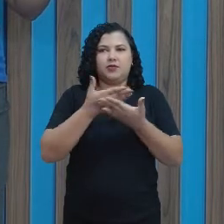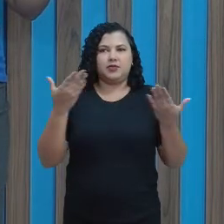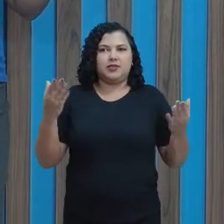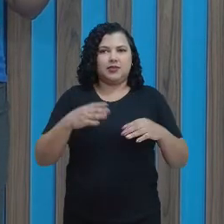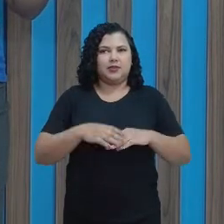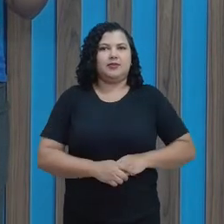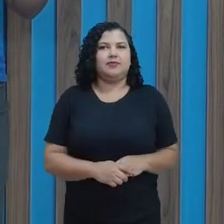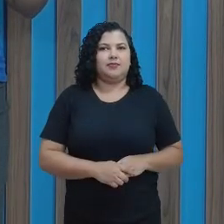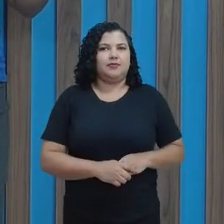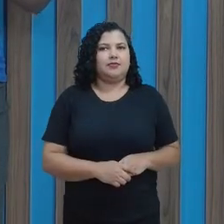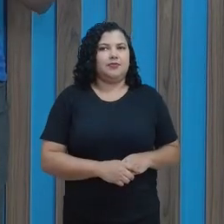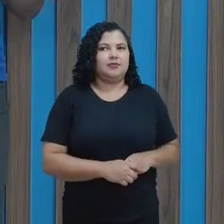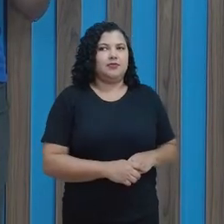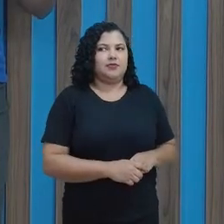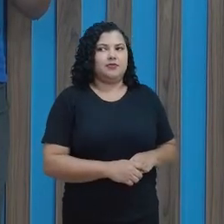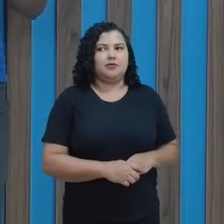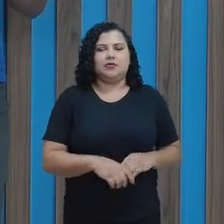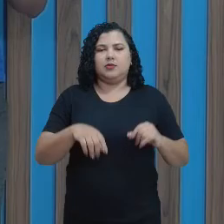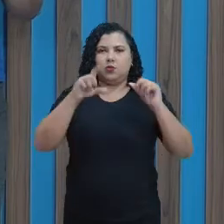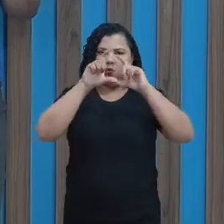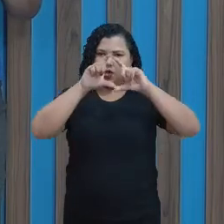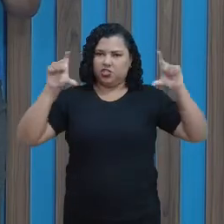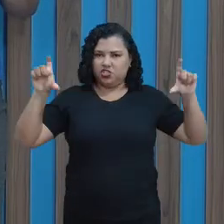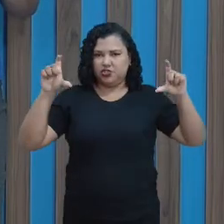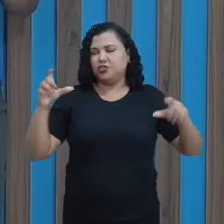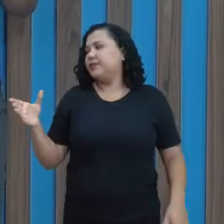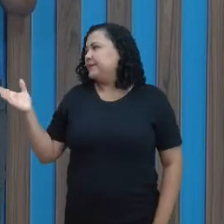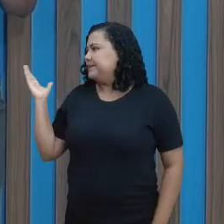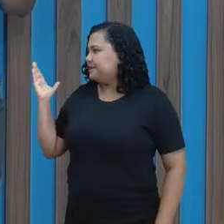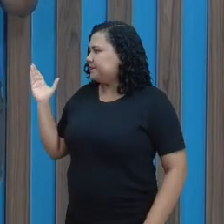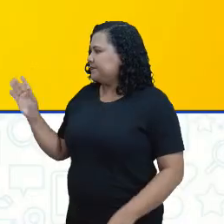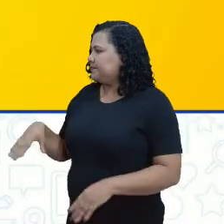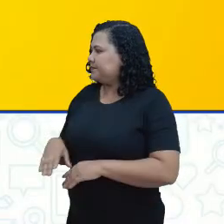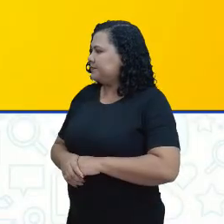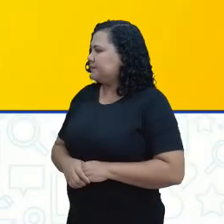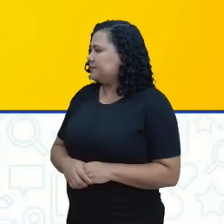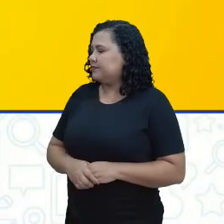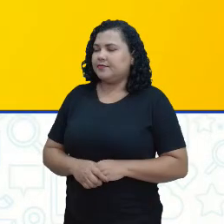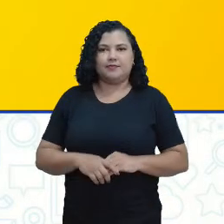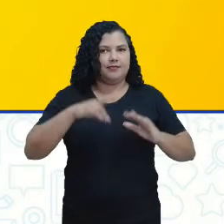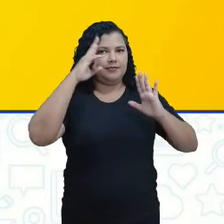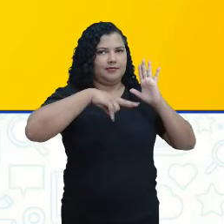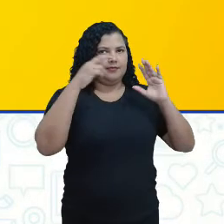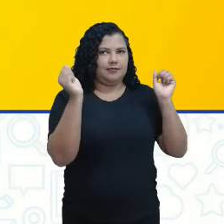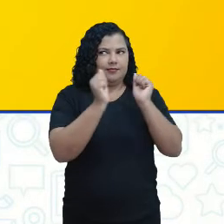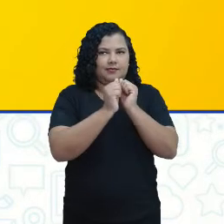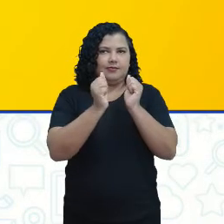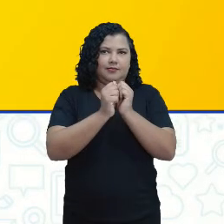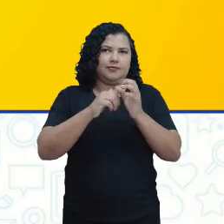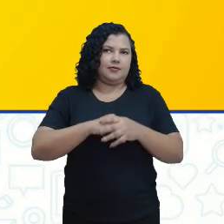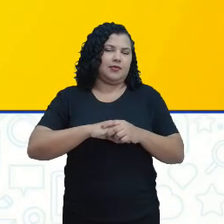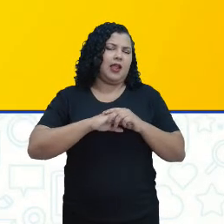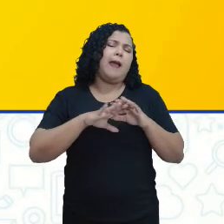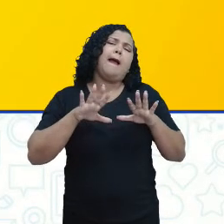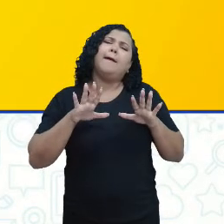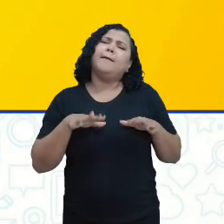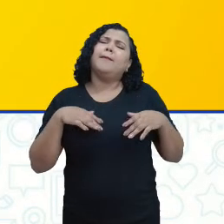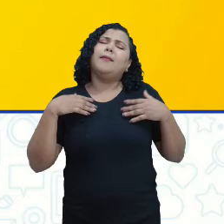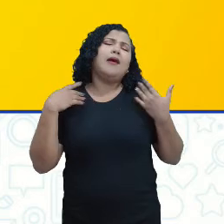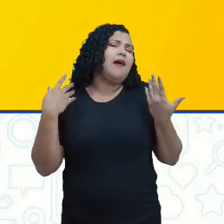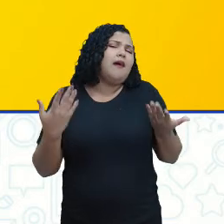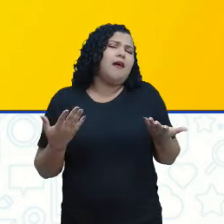complexo, tá? Trouxe uma tirinha de Armandinho. Vamos ler junto? Mas o que